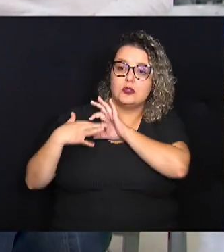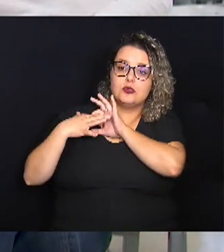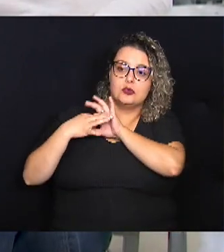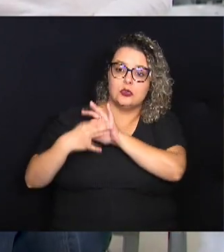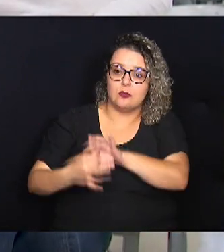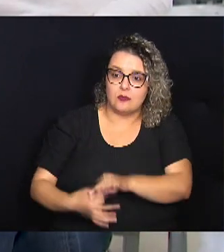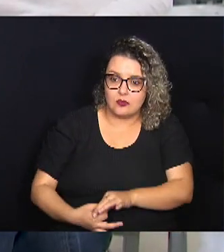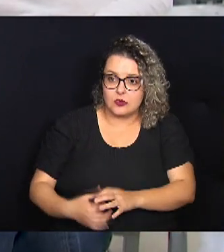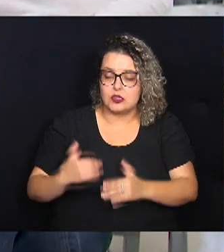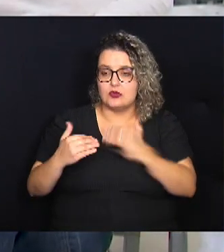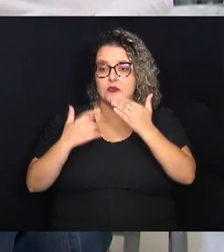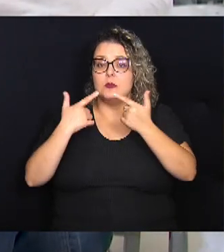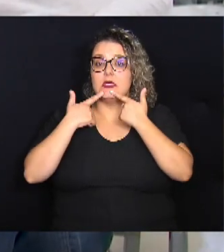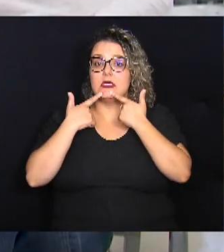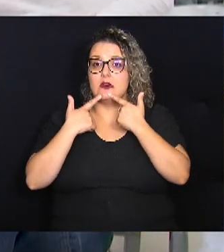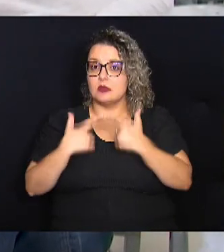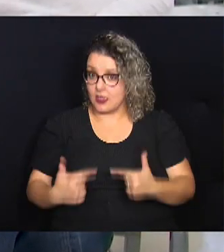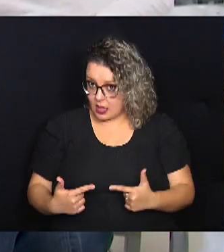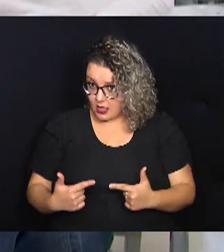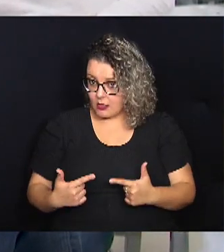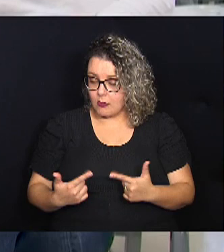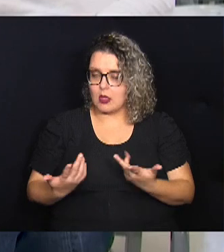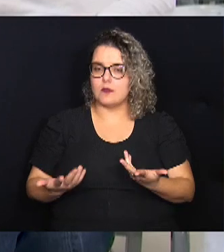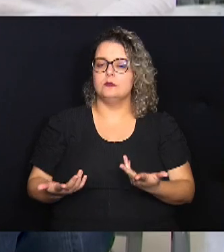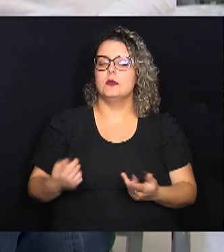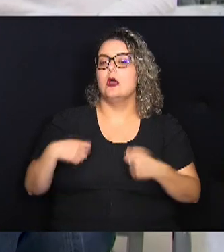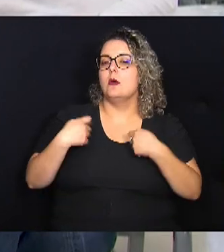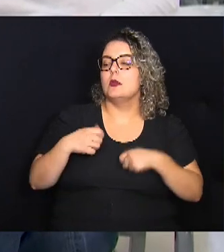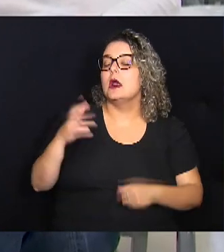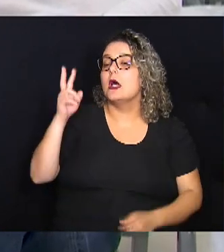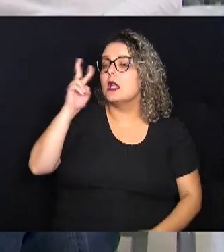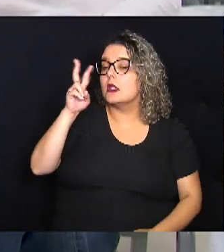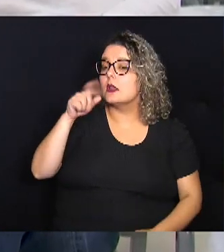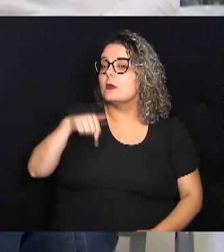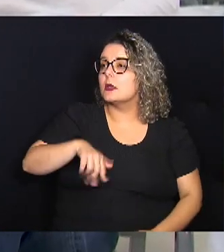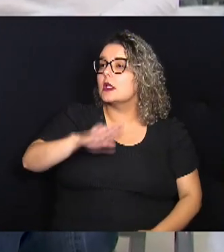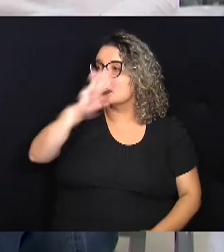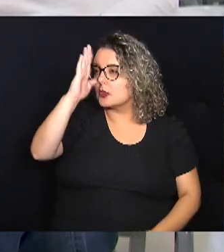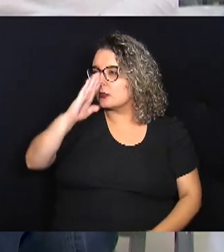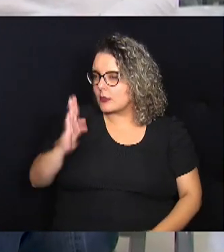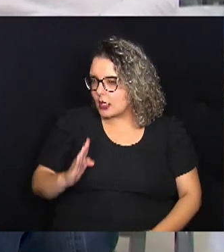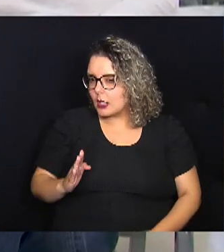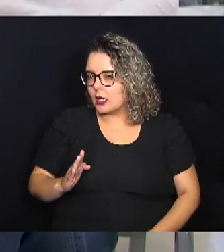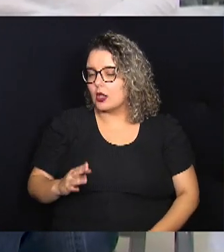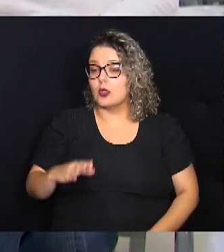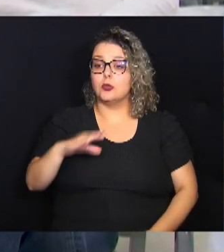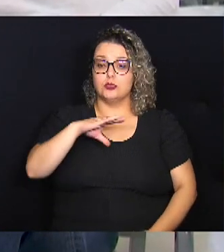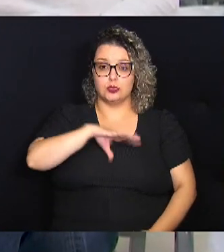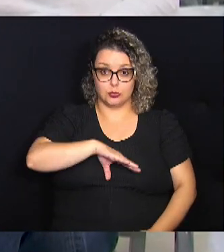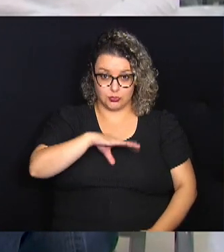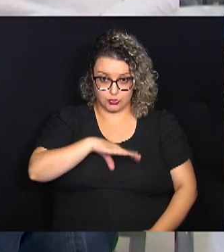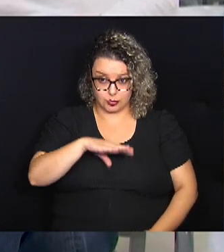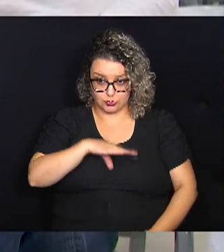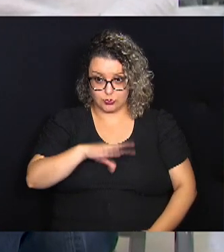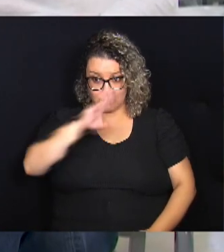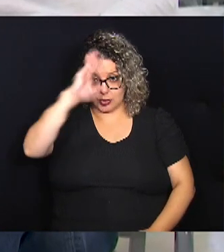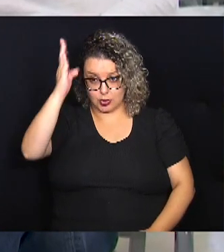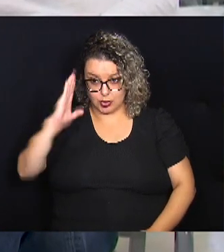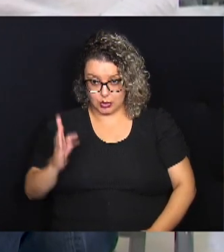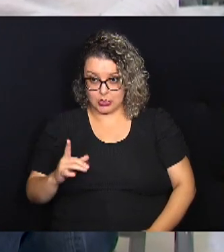língua, né? Então a gente precisa lembrar também que no Brasil, além do português brasileiro, a gente